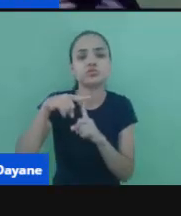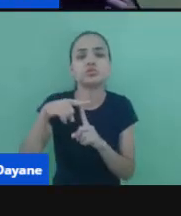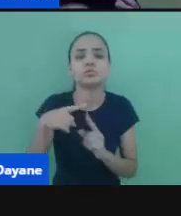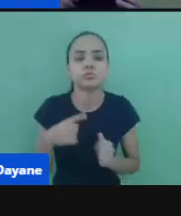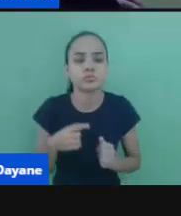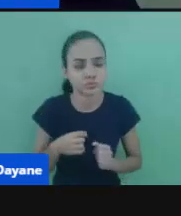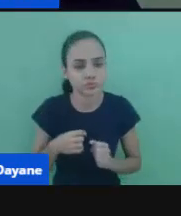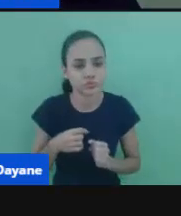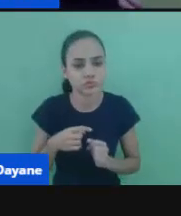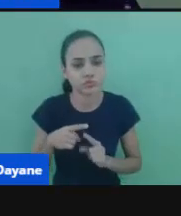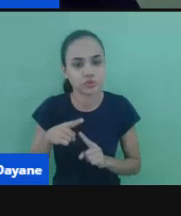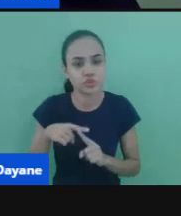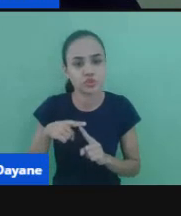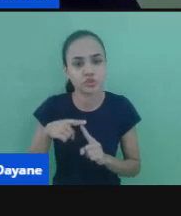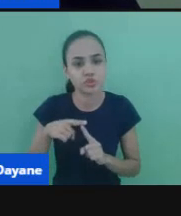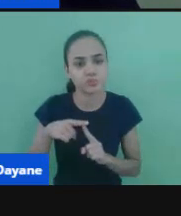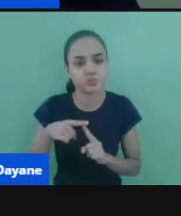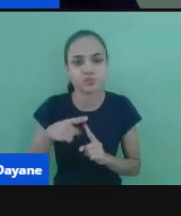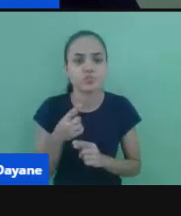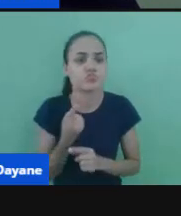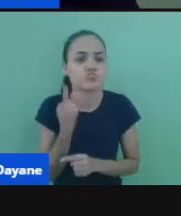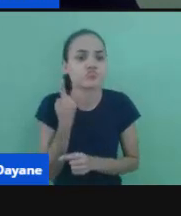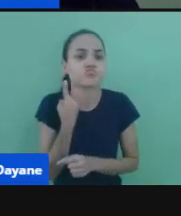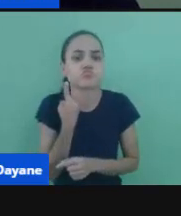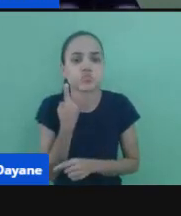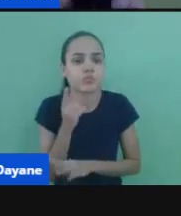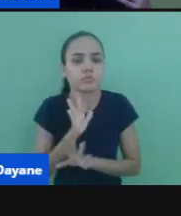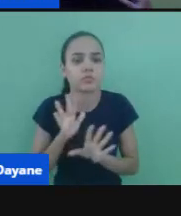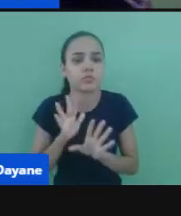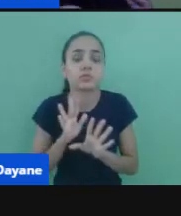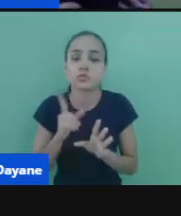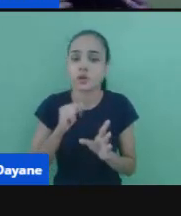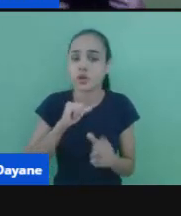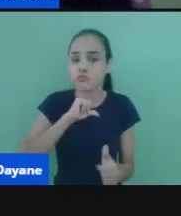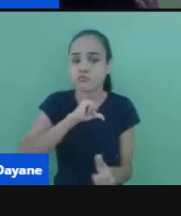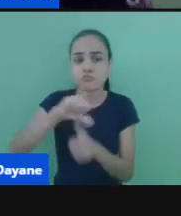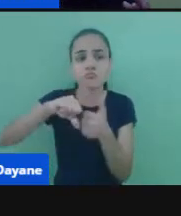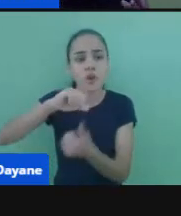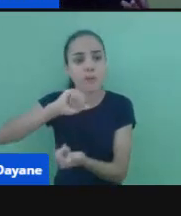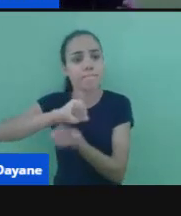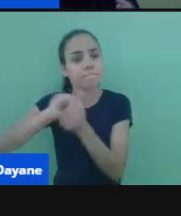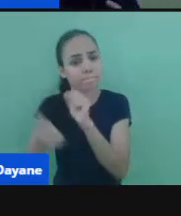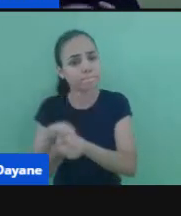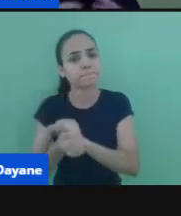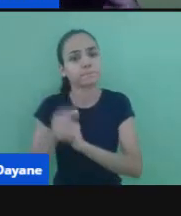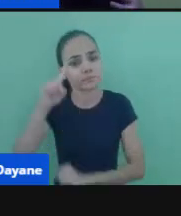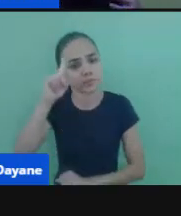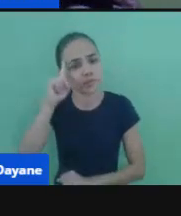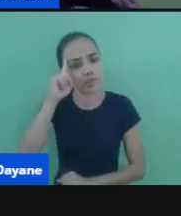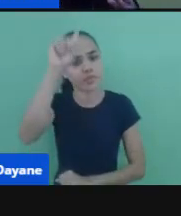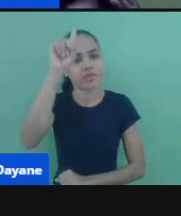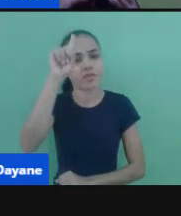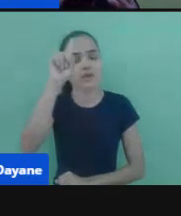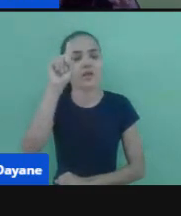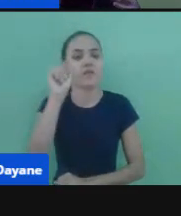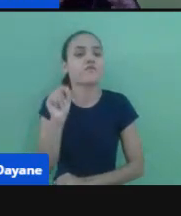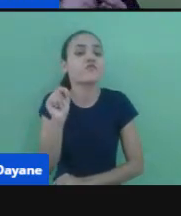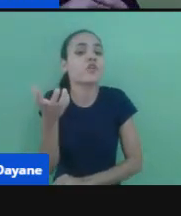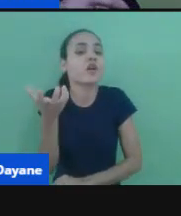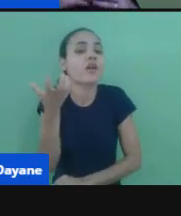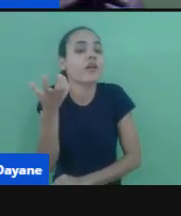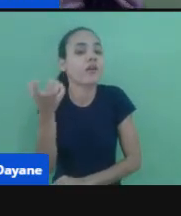tudo muda de acordo com a ideia que você quer contar. Cada forma de contar uma ideia tem uma